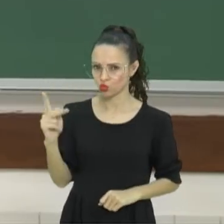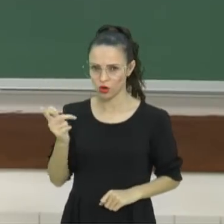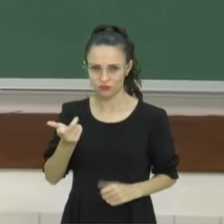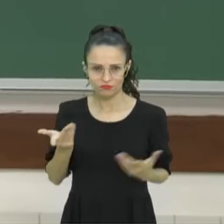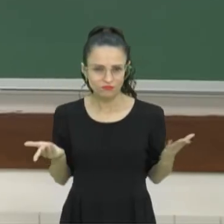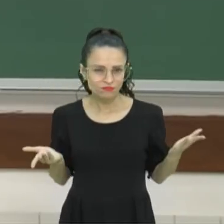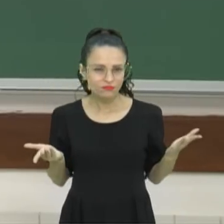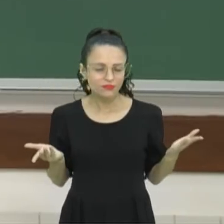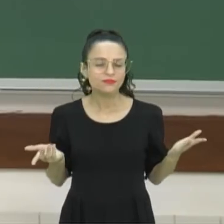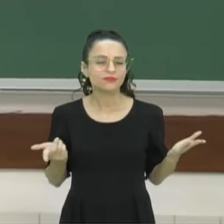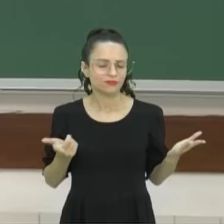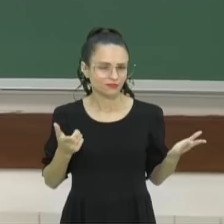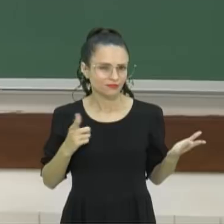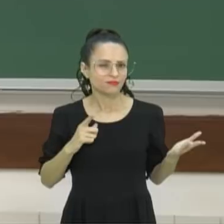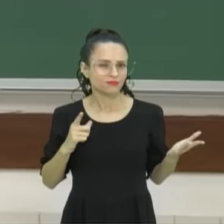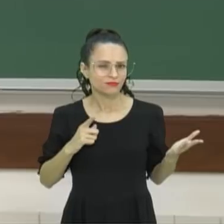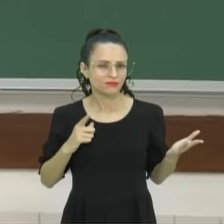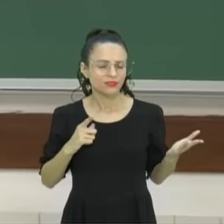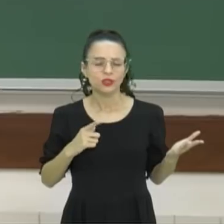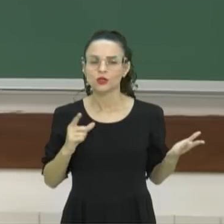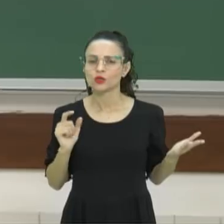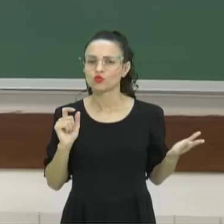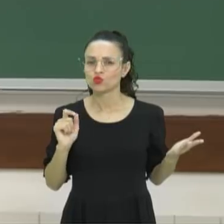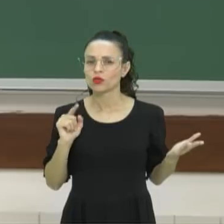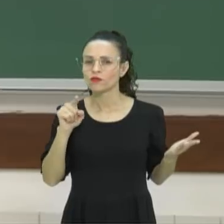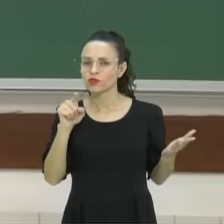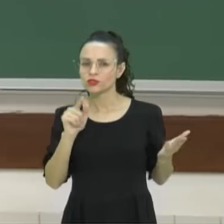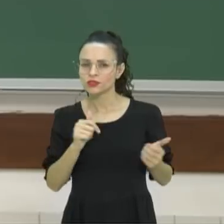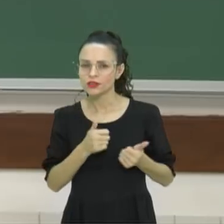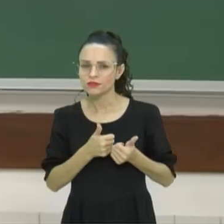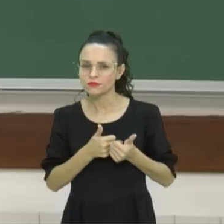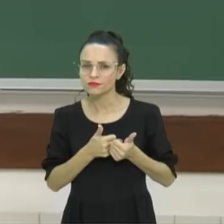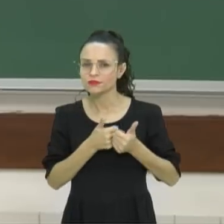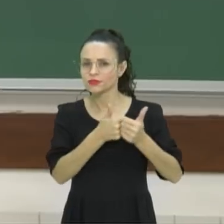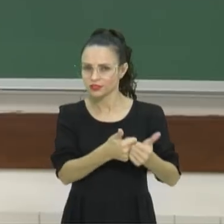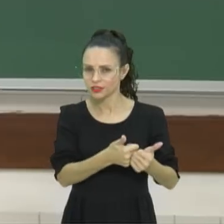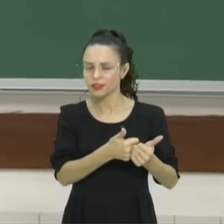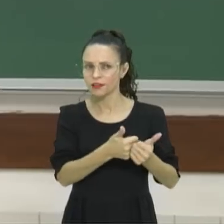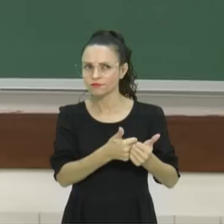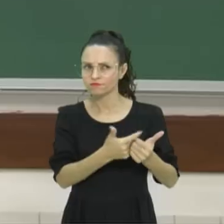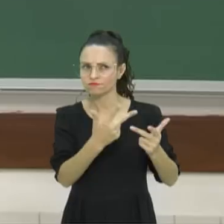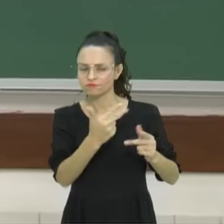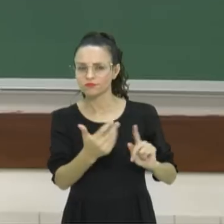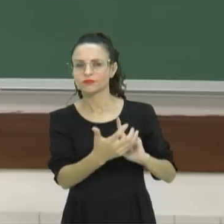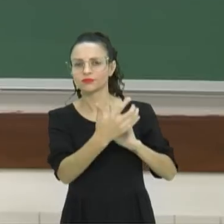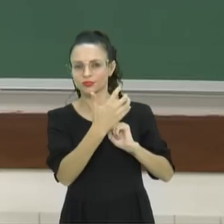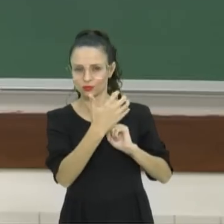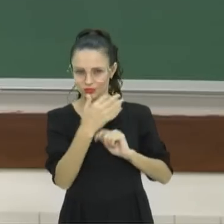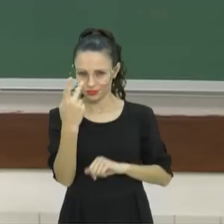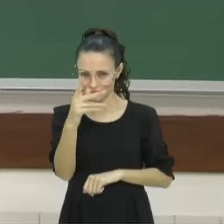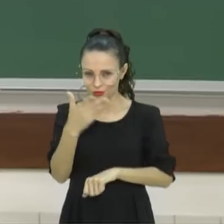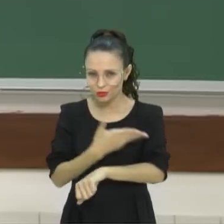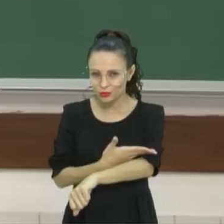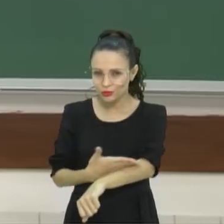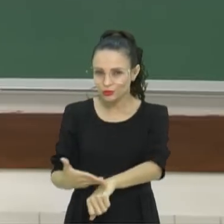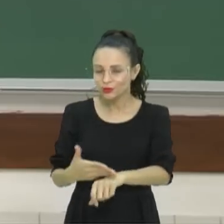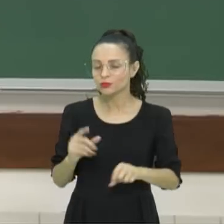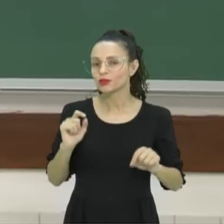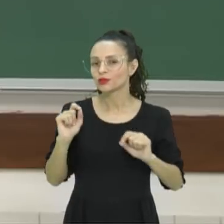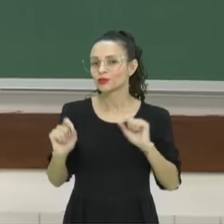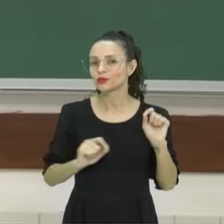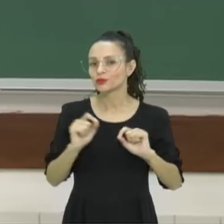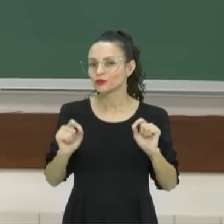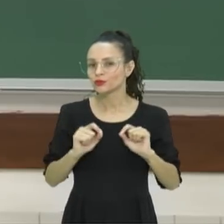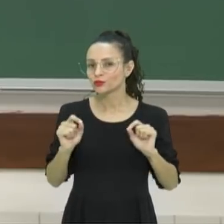tem sequer um que você siga e que não acaba influenciando nos seus costumes? O que nós chamamos